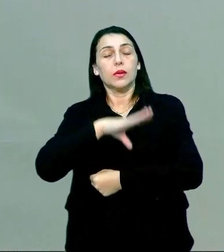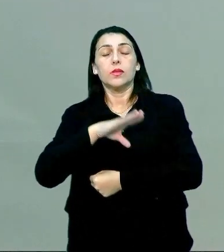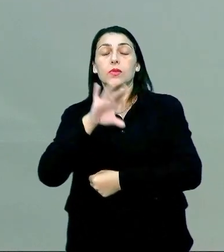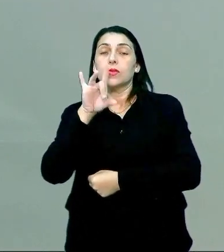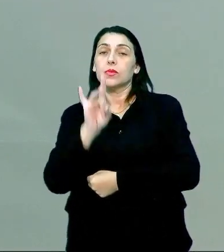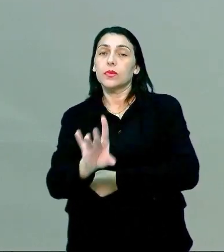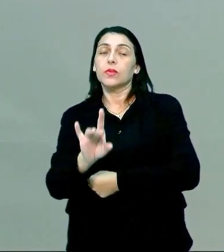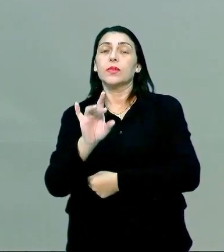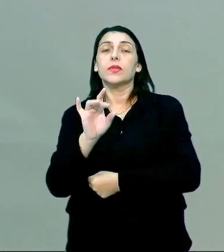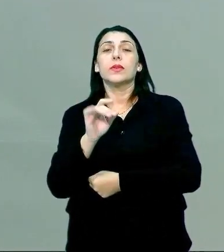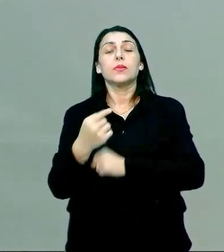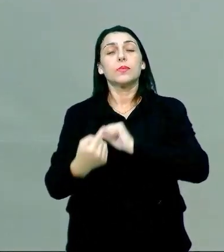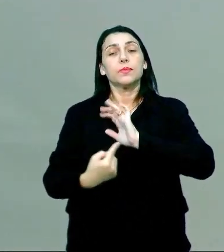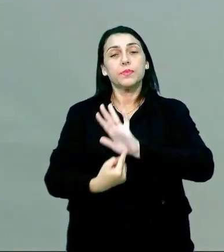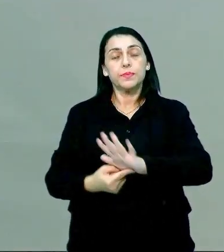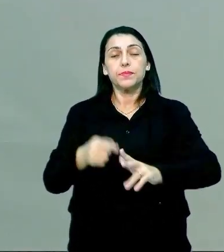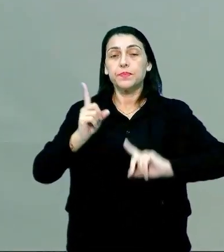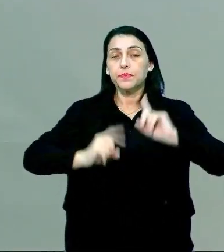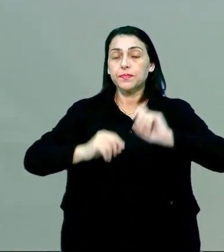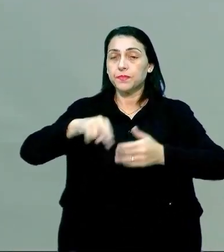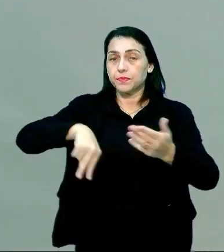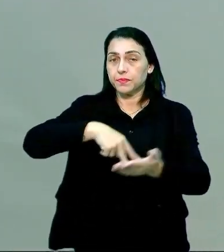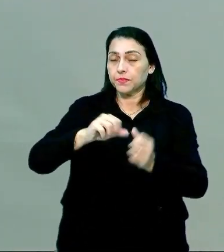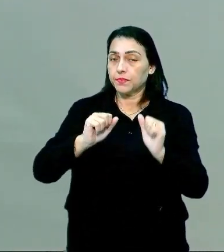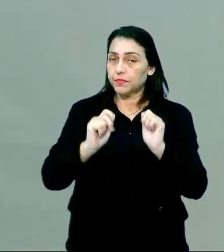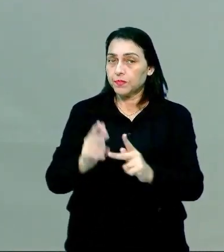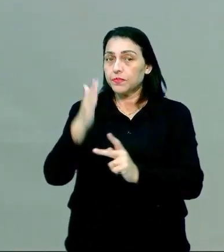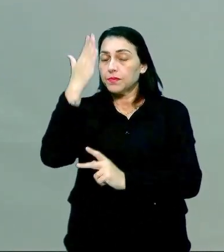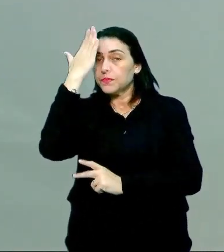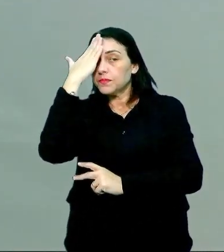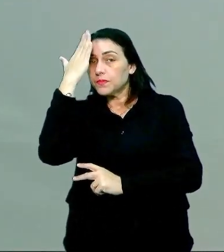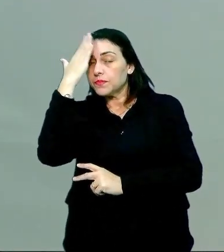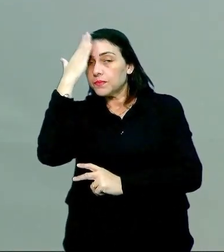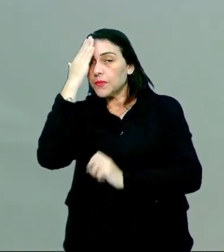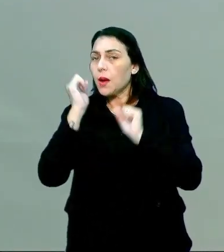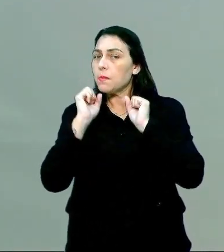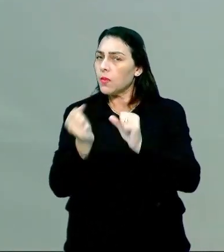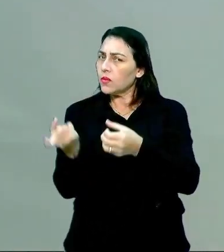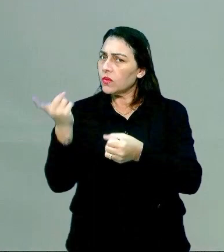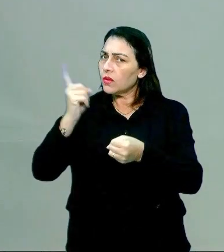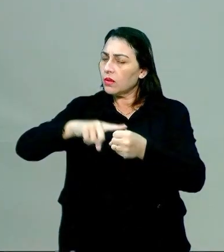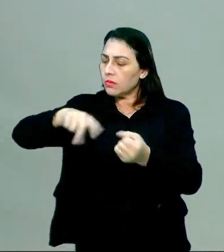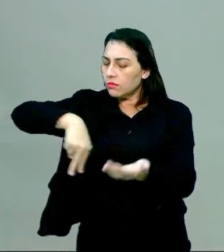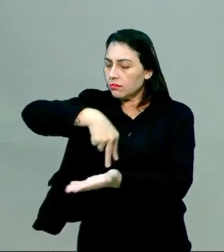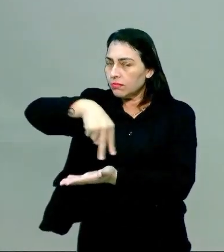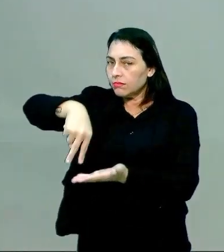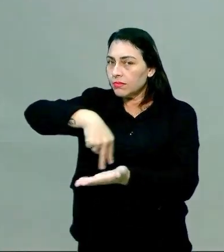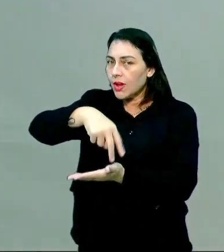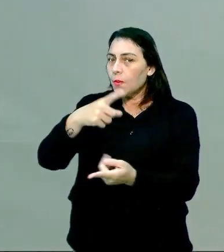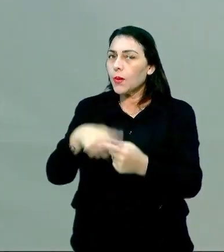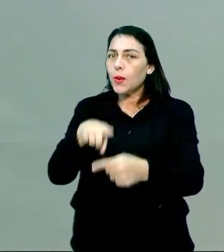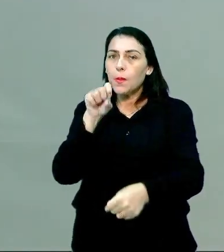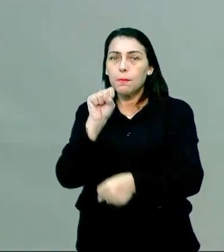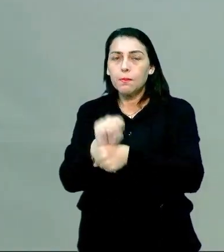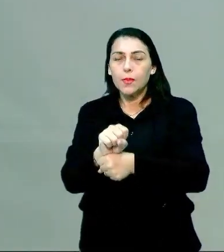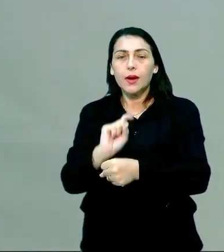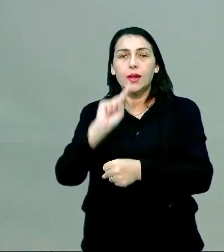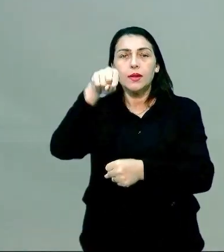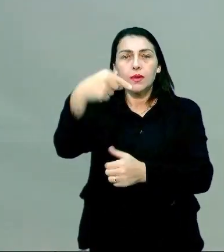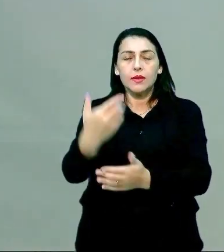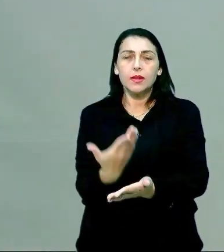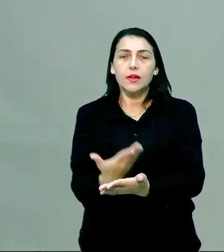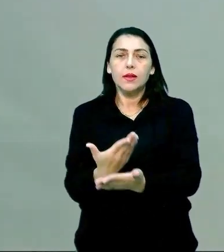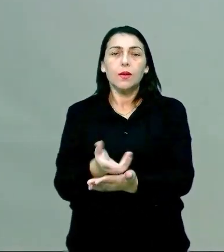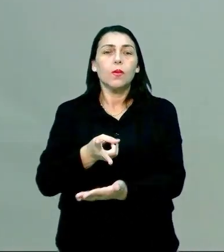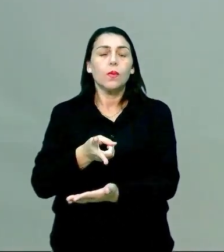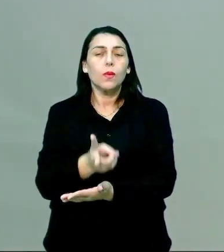que no sentido expressivo da dança. Beleza? Compreendido? Posso voltar para o meu bailão, porque eu paro por aqui. Nas próximas aulas